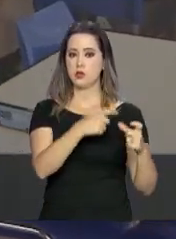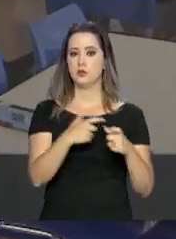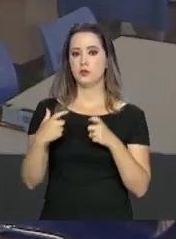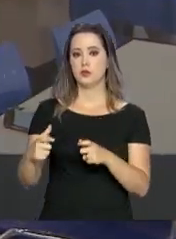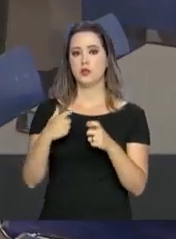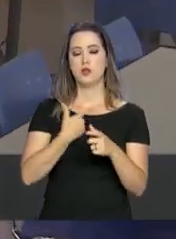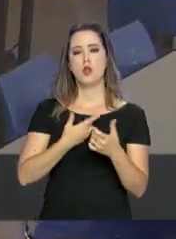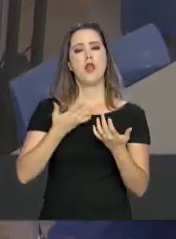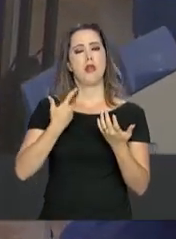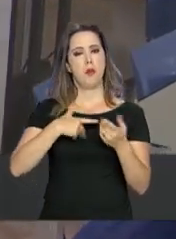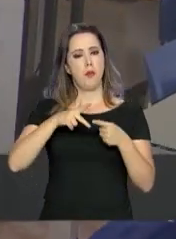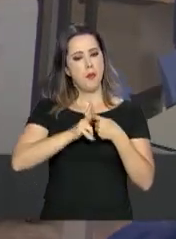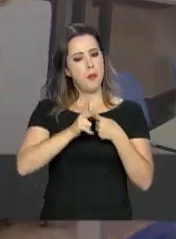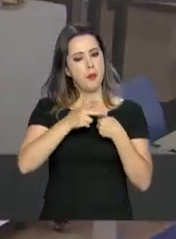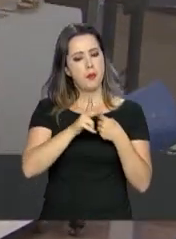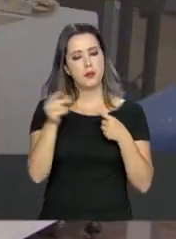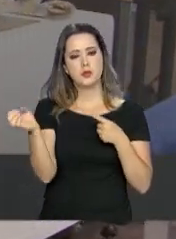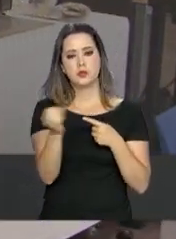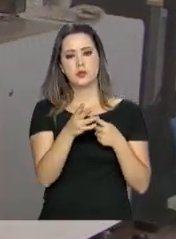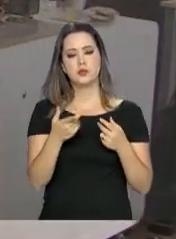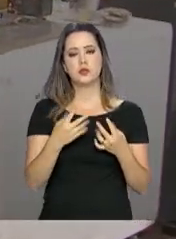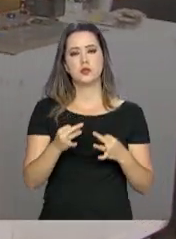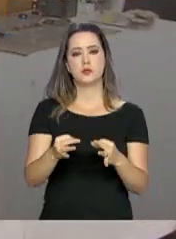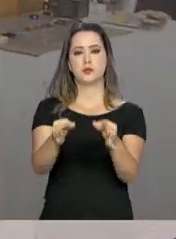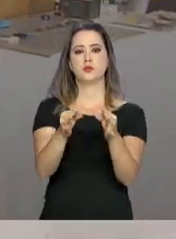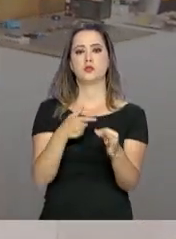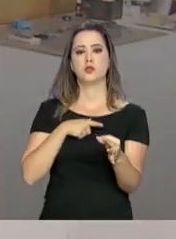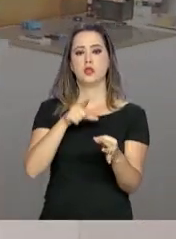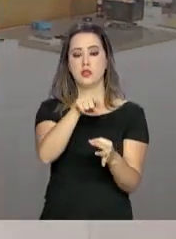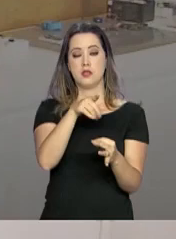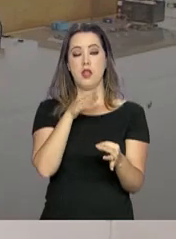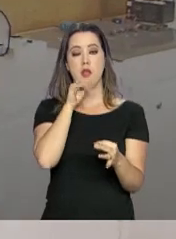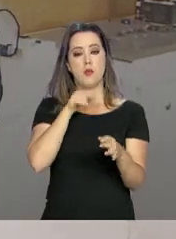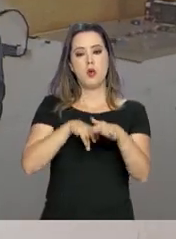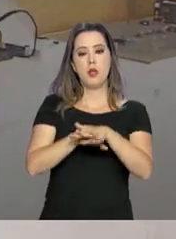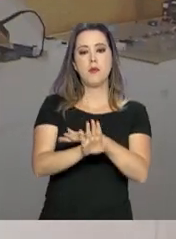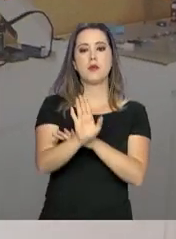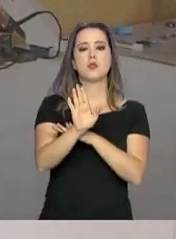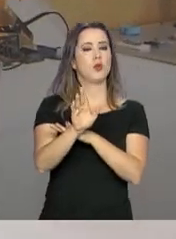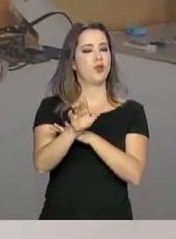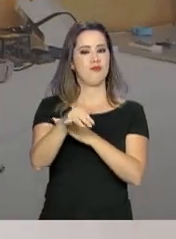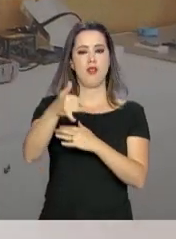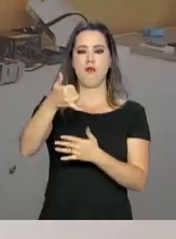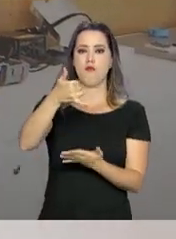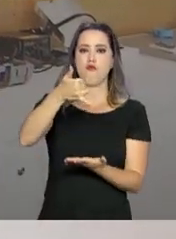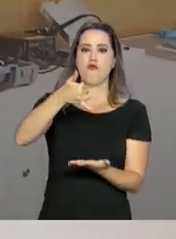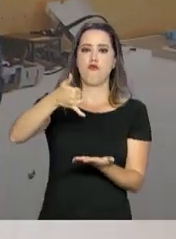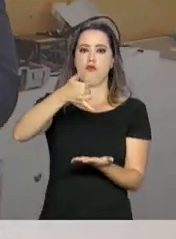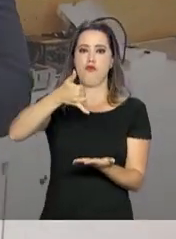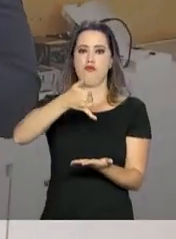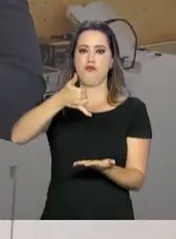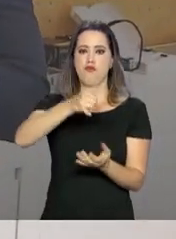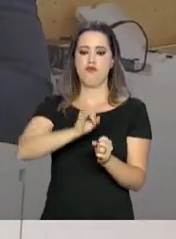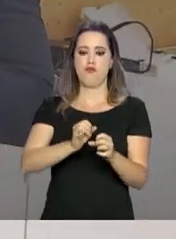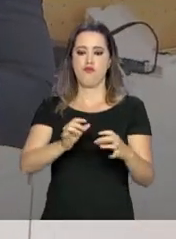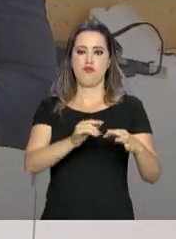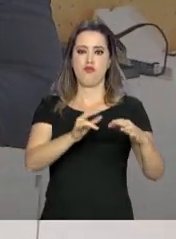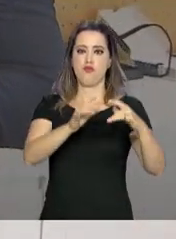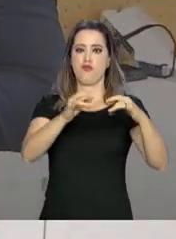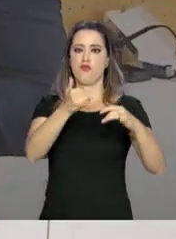e equipamentos de última geração como essa impressora 3d capaz de imprimir objetos idealizadas pelos